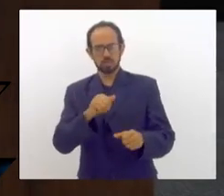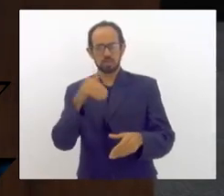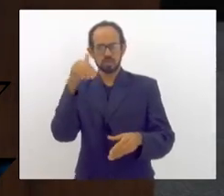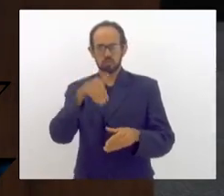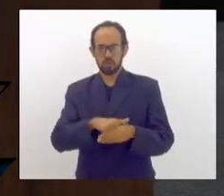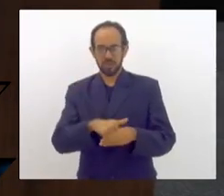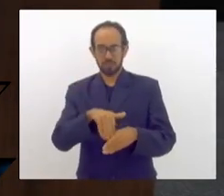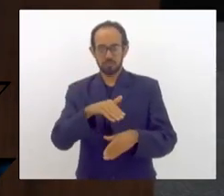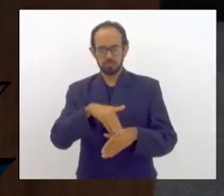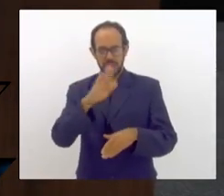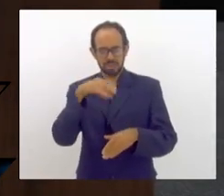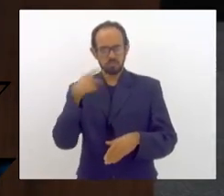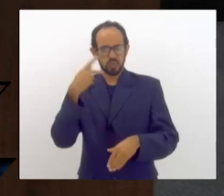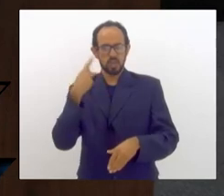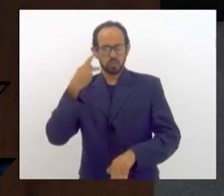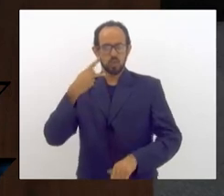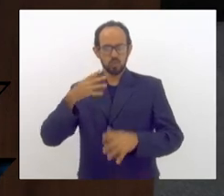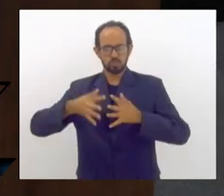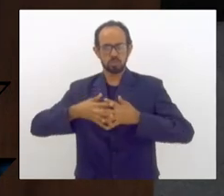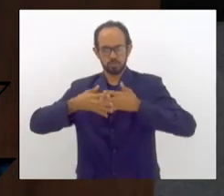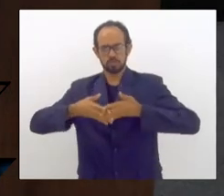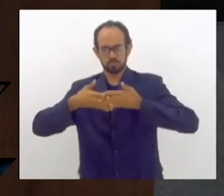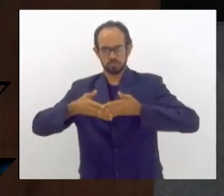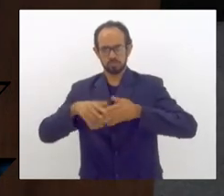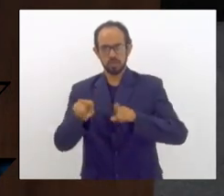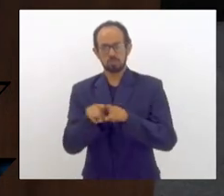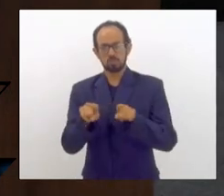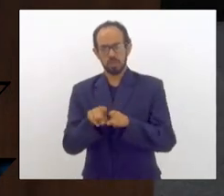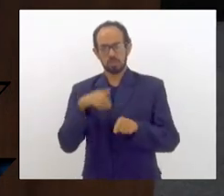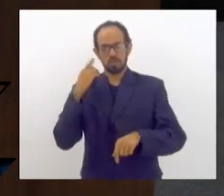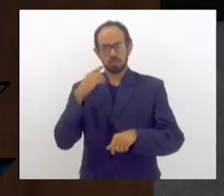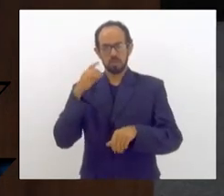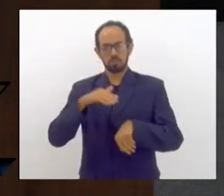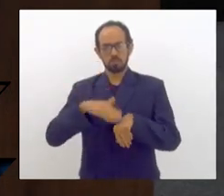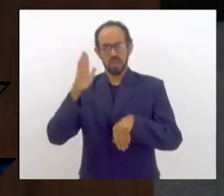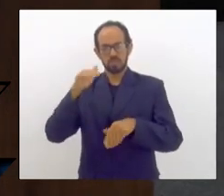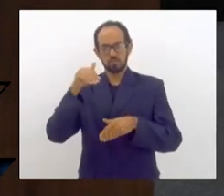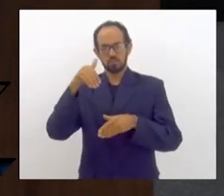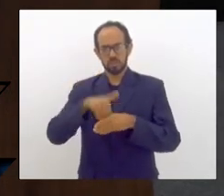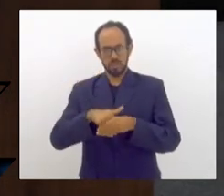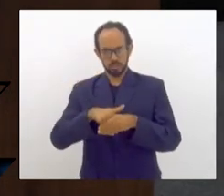Fui o vereador mais votado e o deputado mais votado. Inclusive, sou o deputado eleito do meu